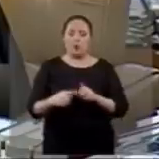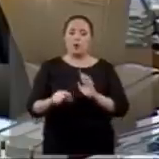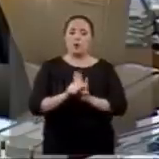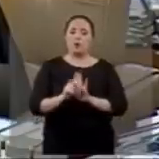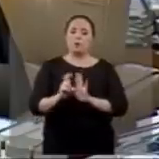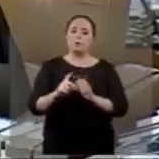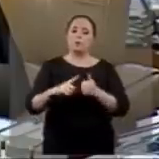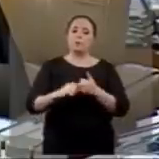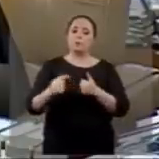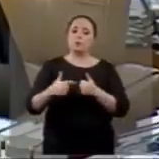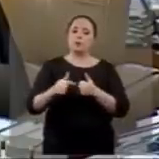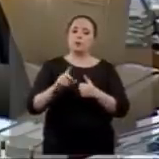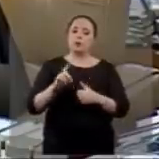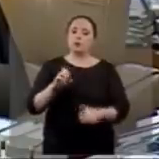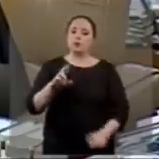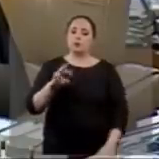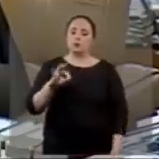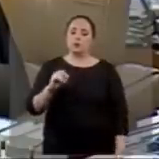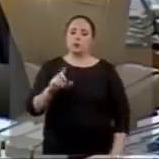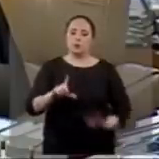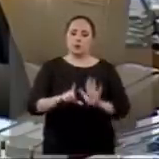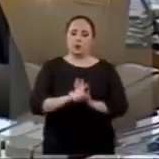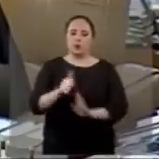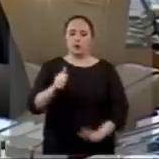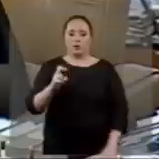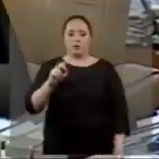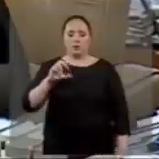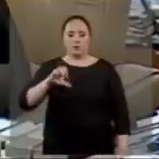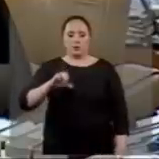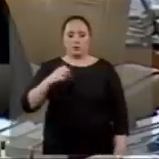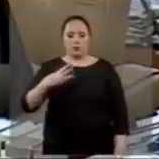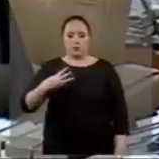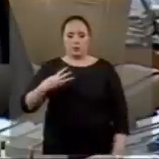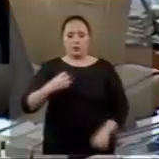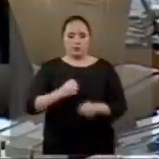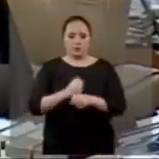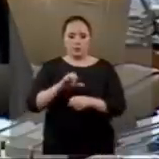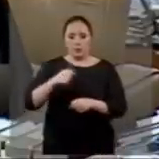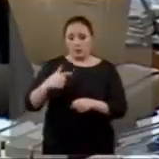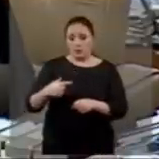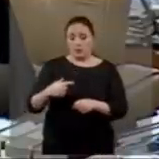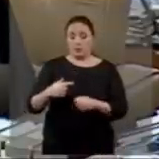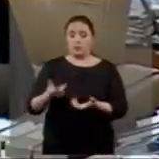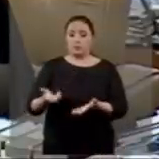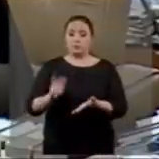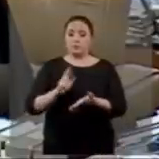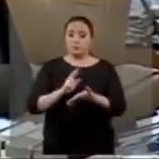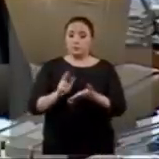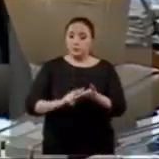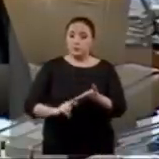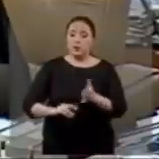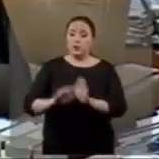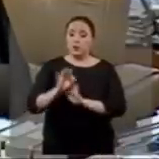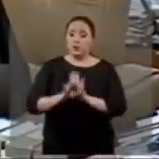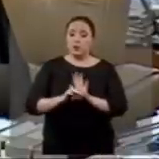do artigo 2º do Decreto-Lei 1593 de 97, na redação da medida